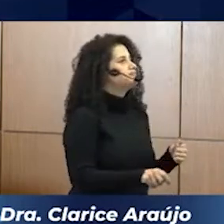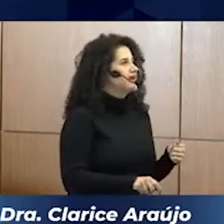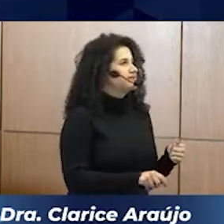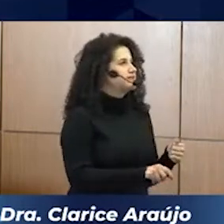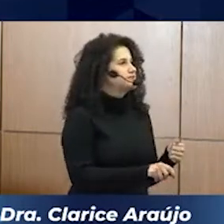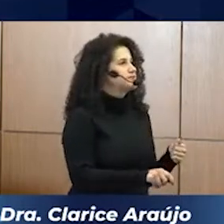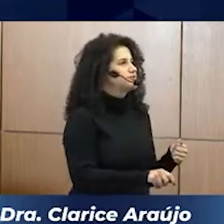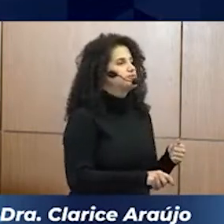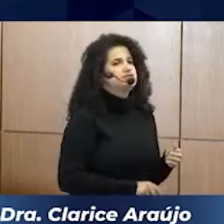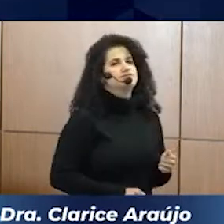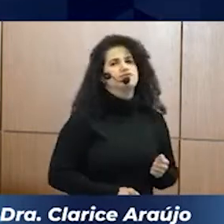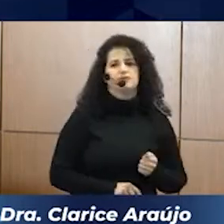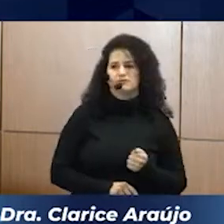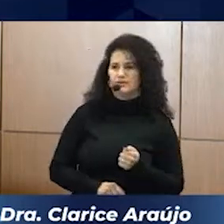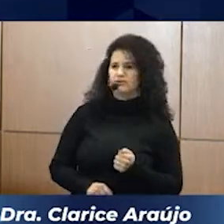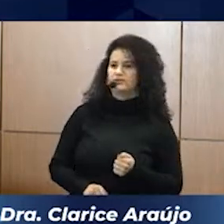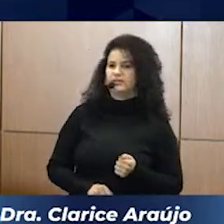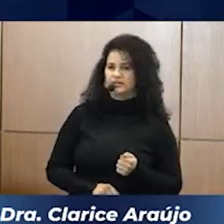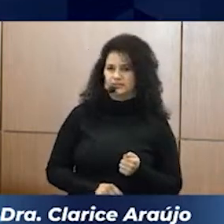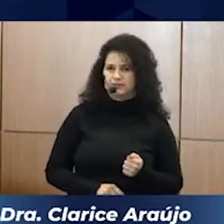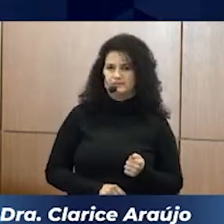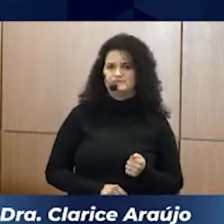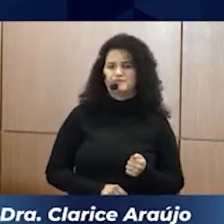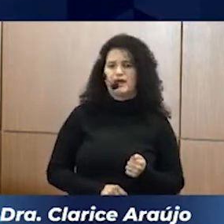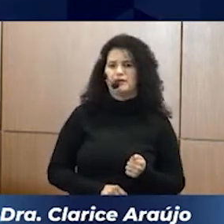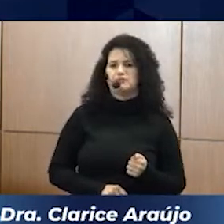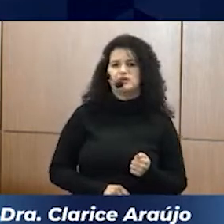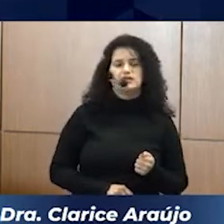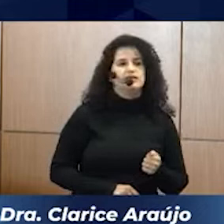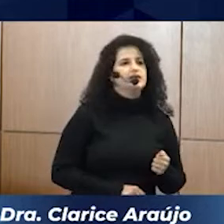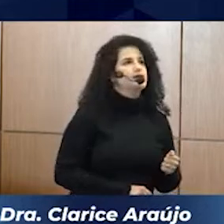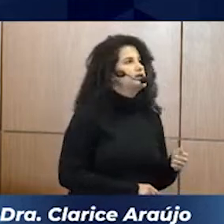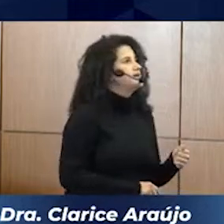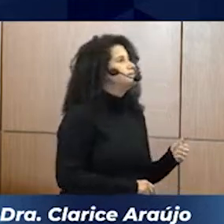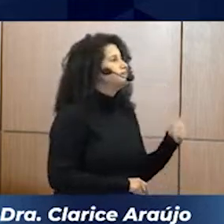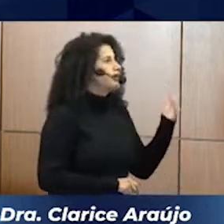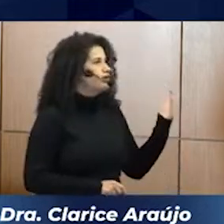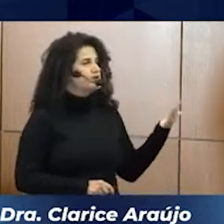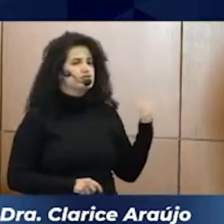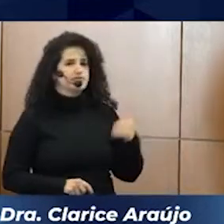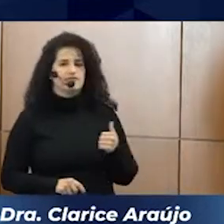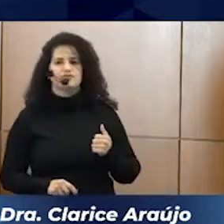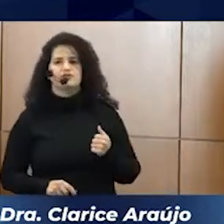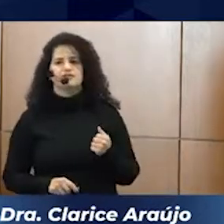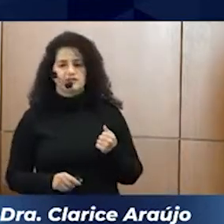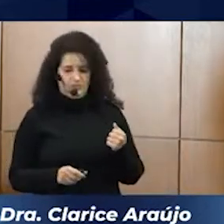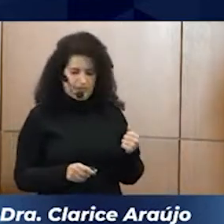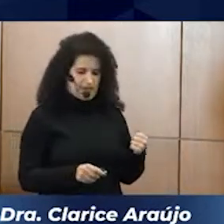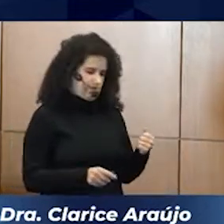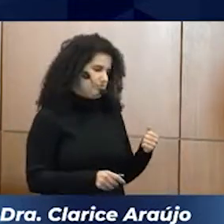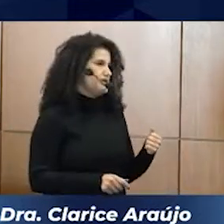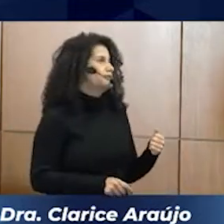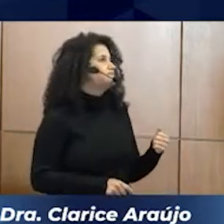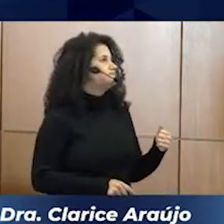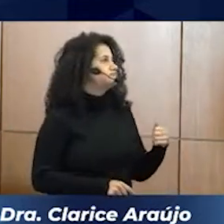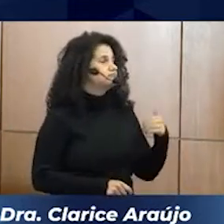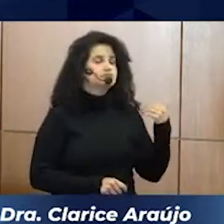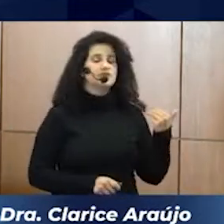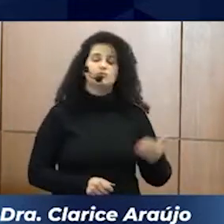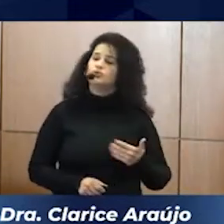termo é transtorno do desenvolvimento da coordenação. Tá? E aí, realmente, eu estava utilizando uma